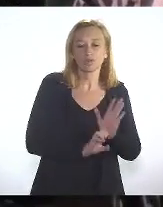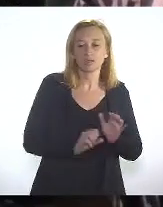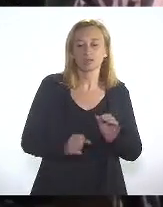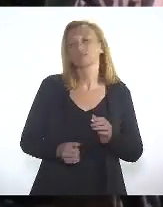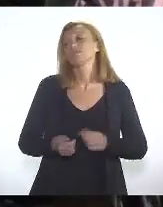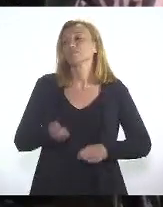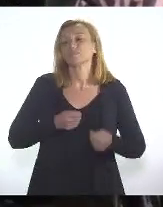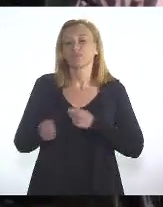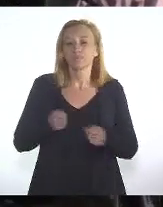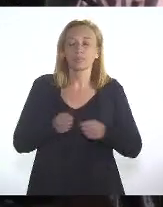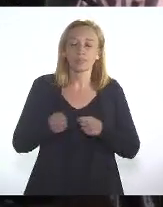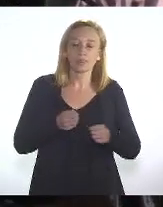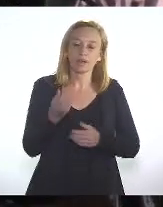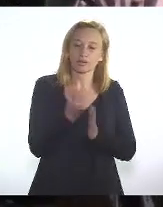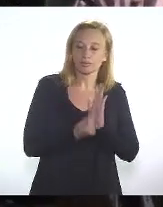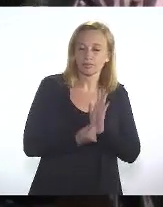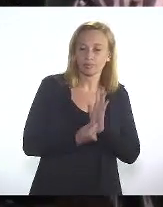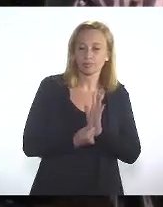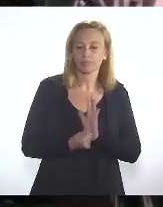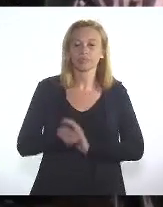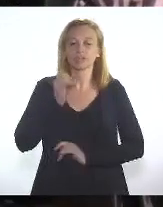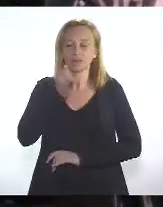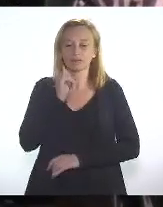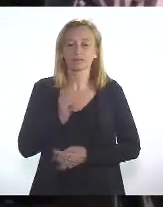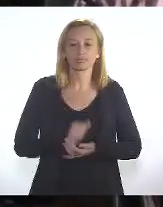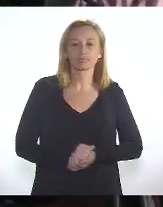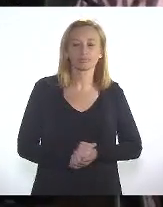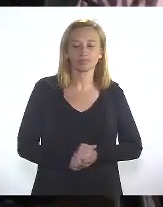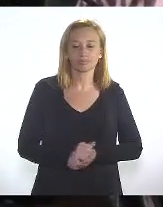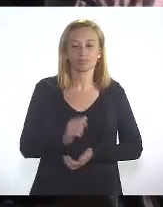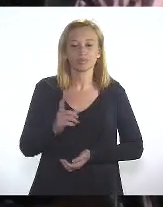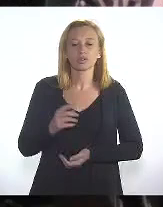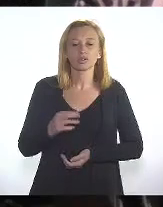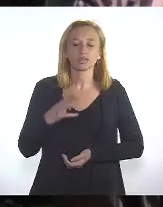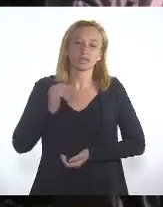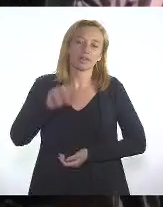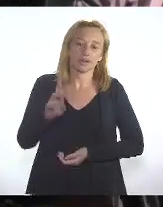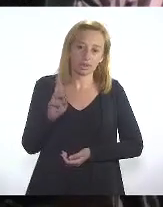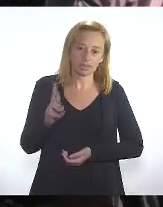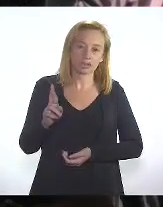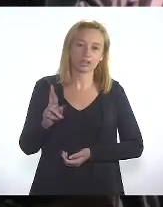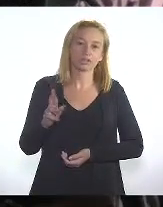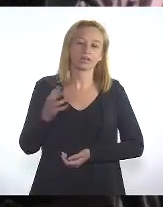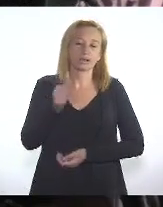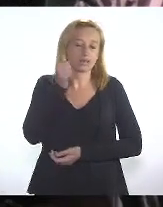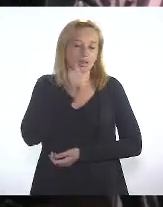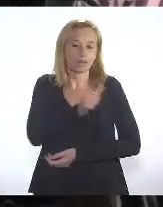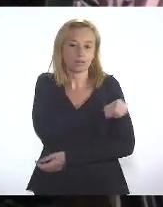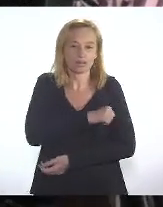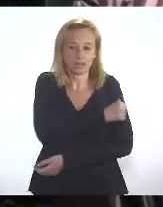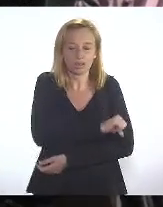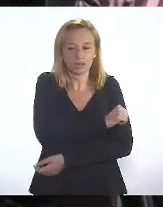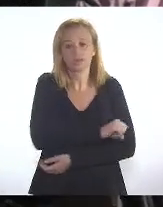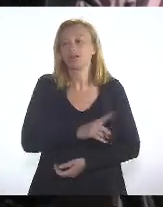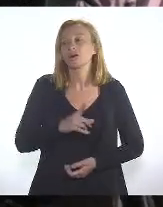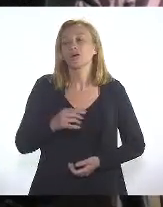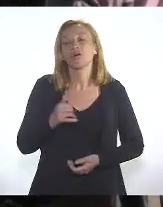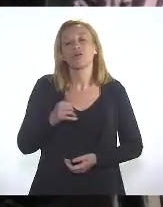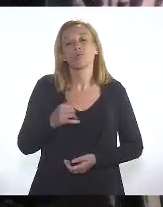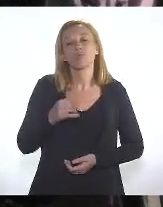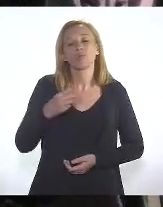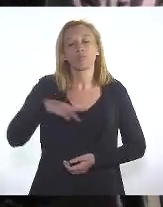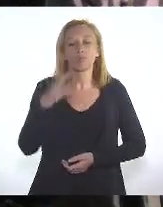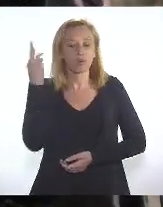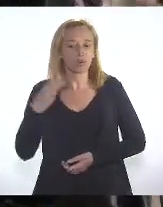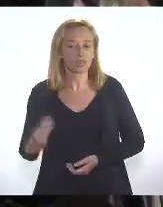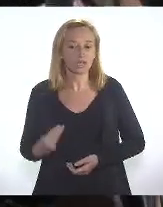finanças, fiscalização financeira e controle favorável. Relatores, deputados Rosenberg Reis, enfermeira Regiane, Mônica Francisco, de Cambulhões